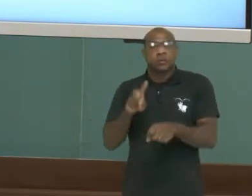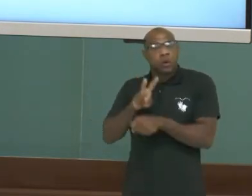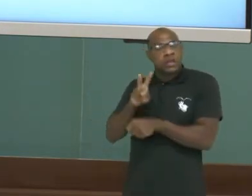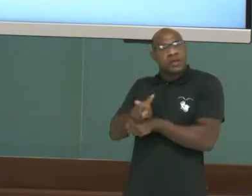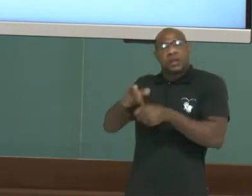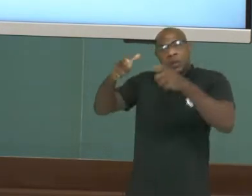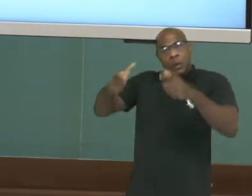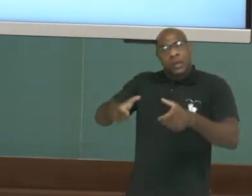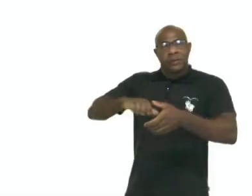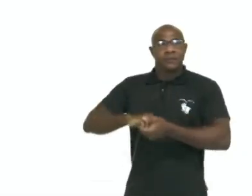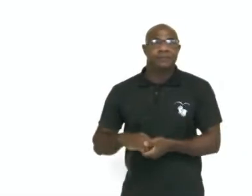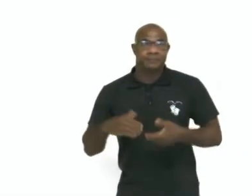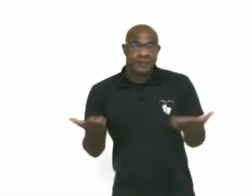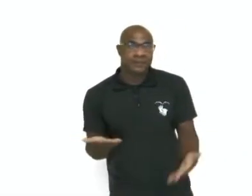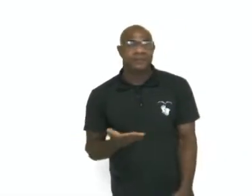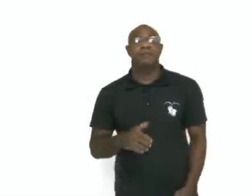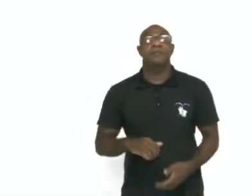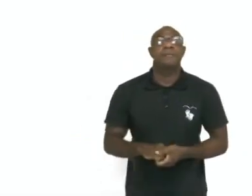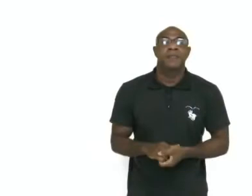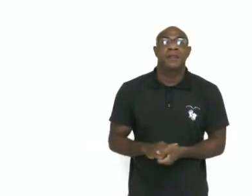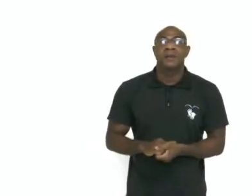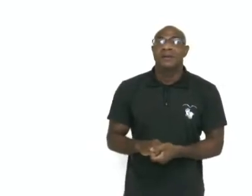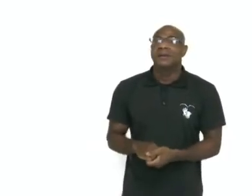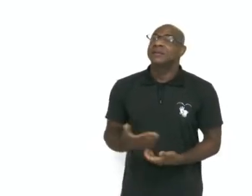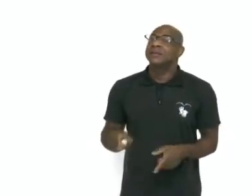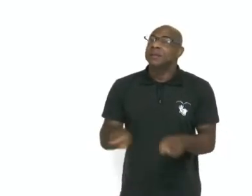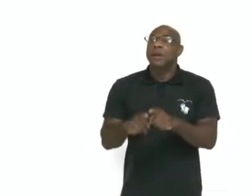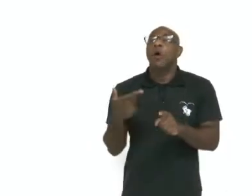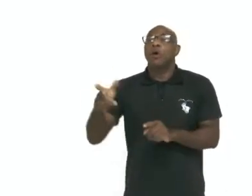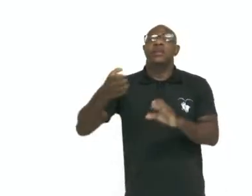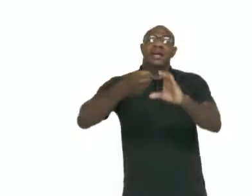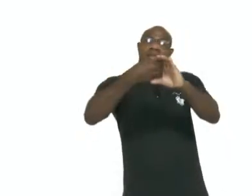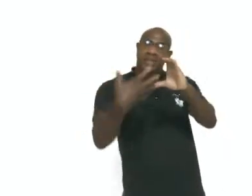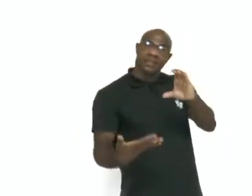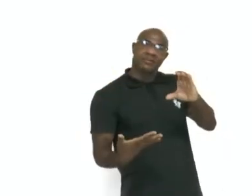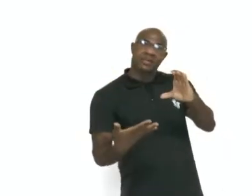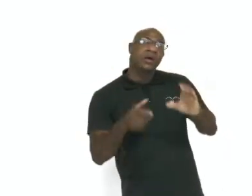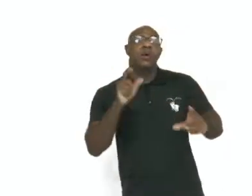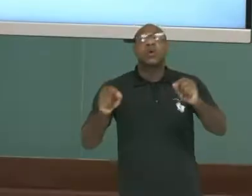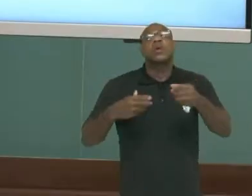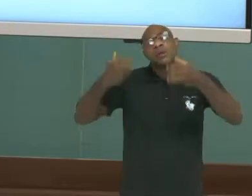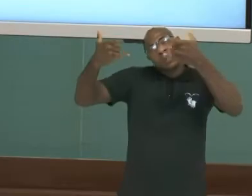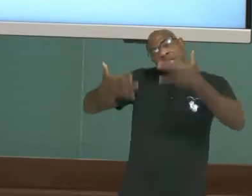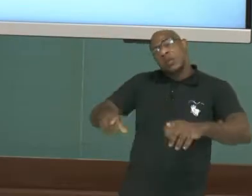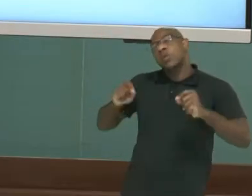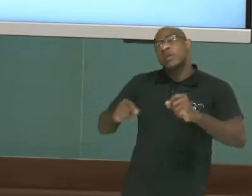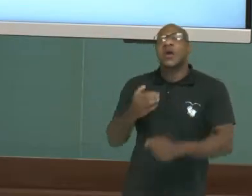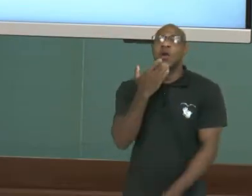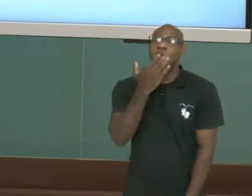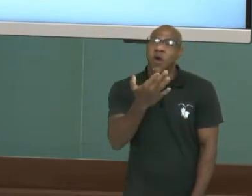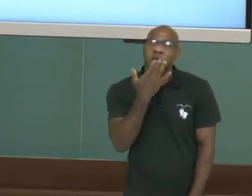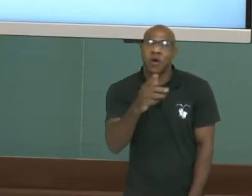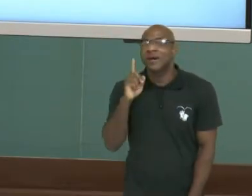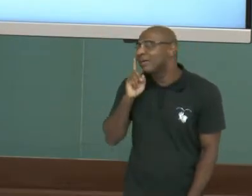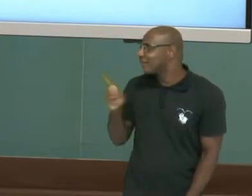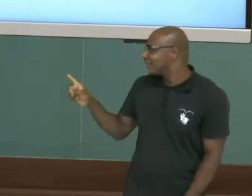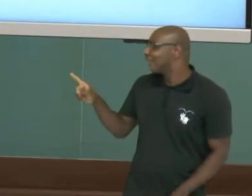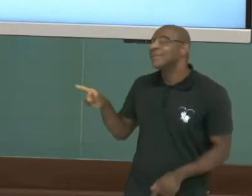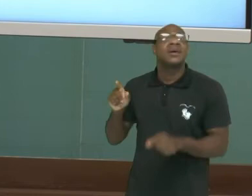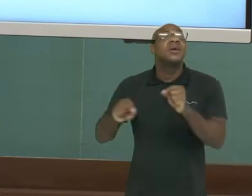conservação. Muito bem. E uma outra característica, né? Quando nós falamos da coloração, por conta